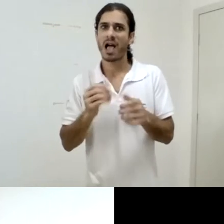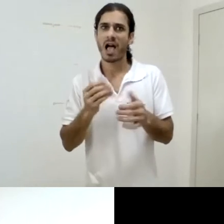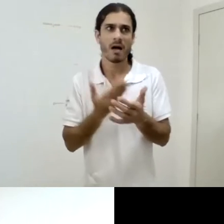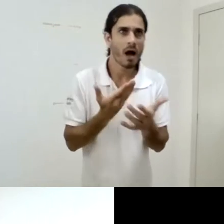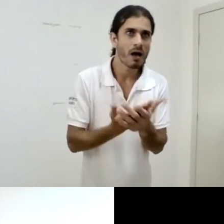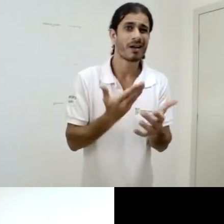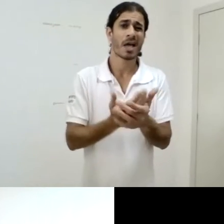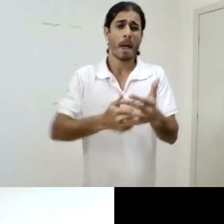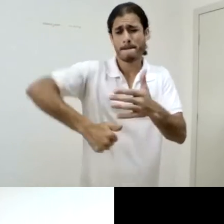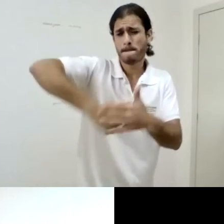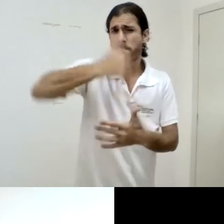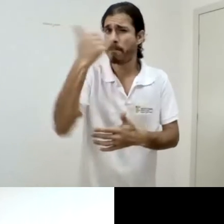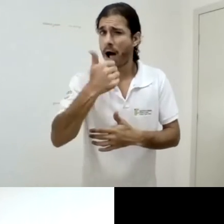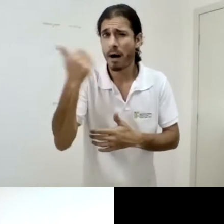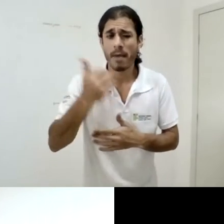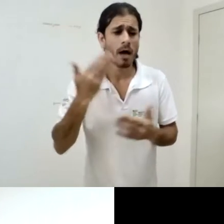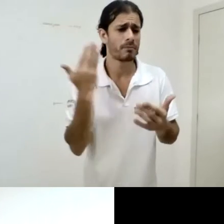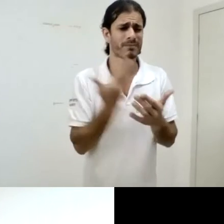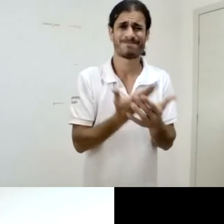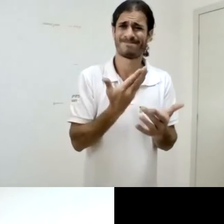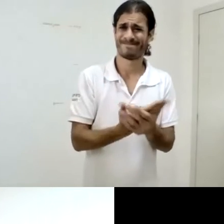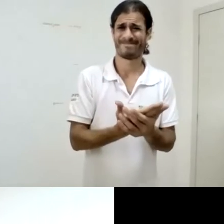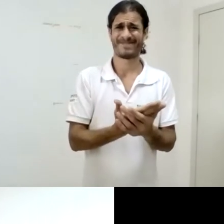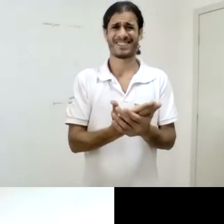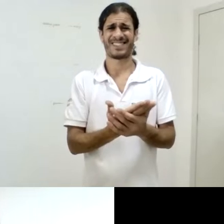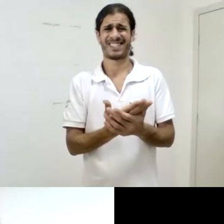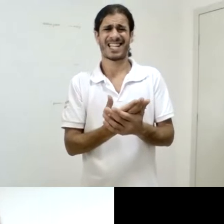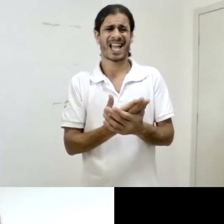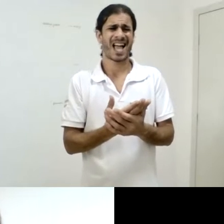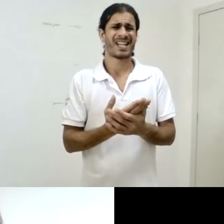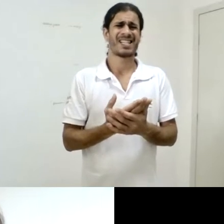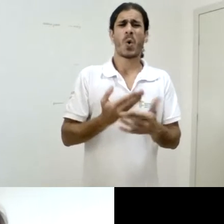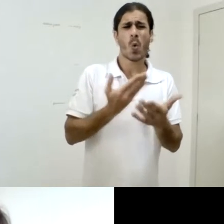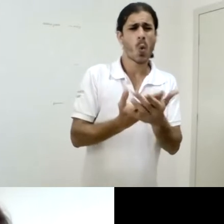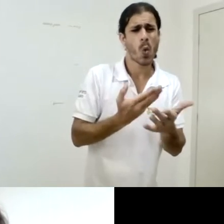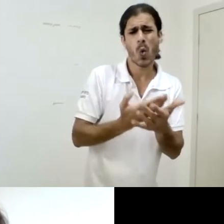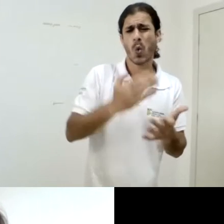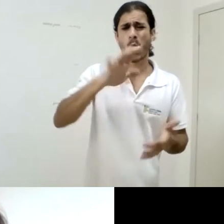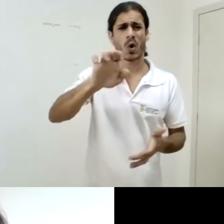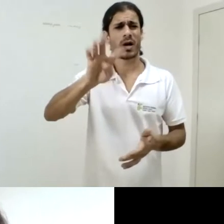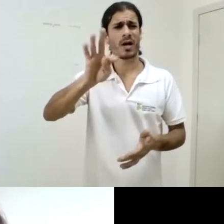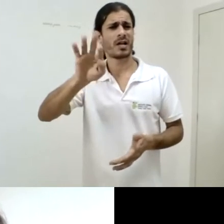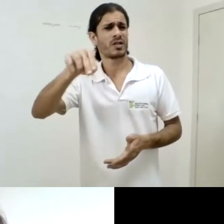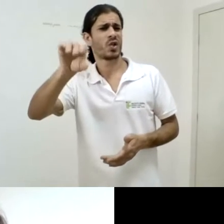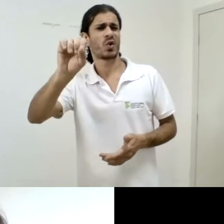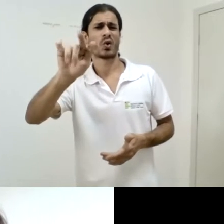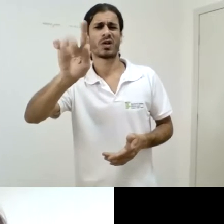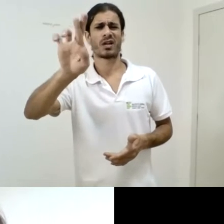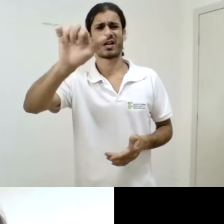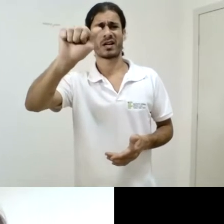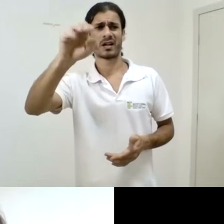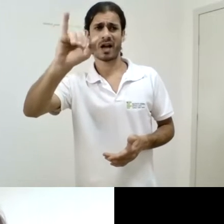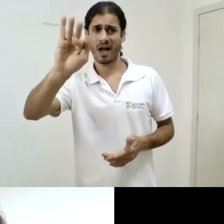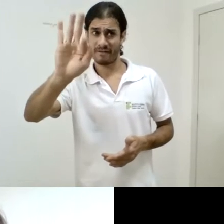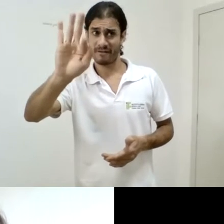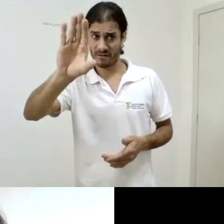mestrado, quer fazer um estudo etnográfico, eu não deixo. Não deixo. Não há tempo hábil, né? Precisa uma preparação